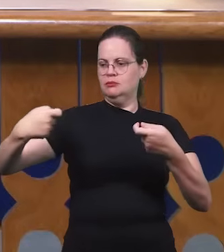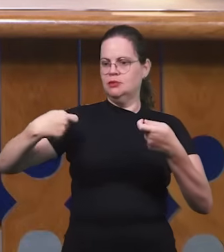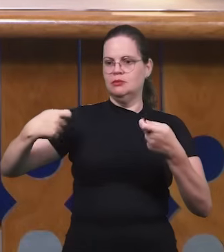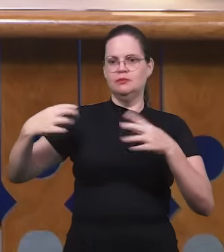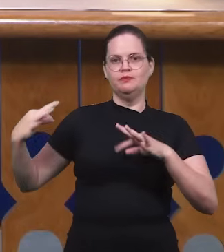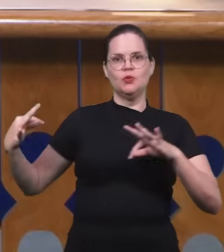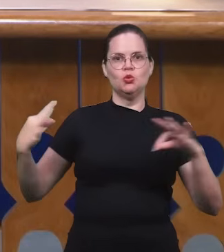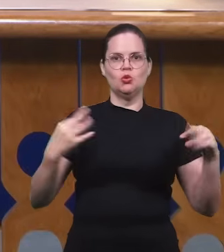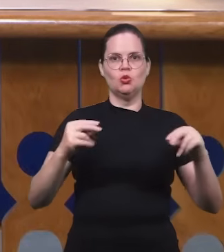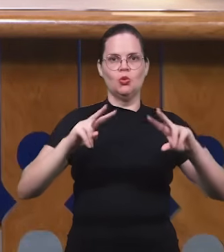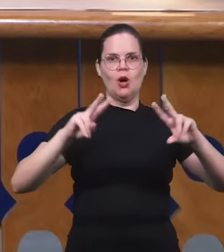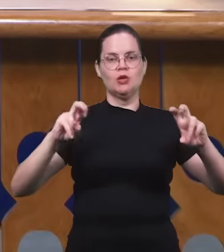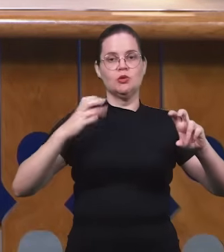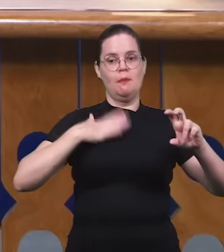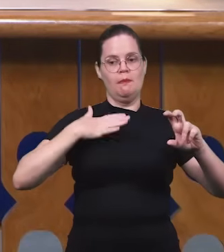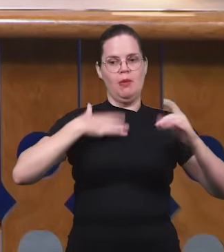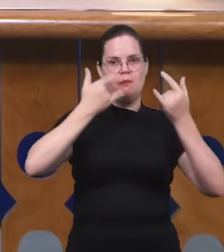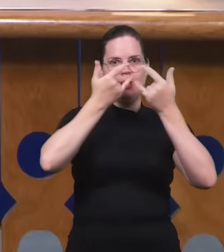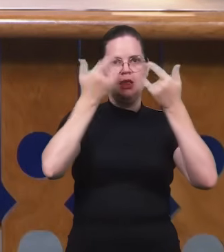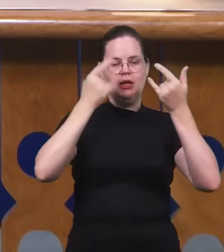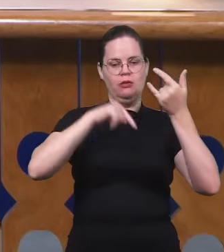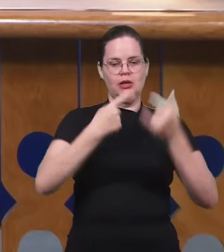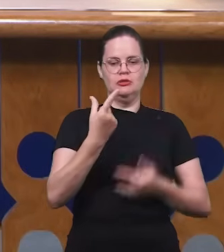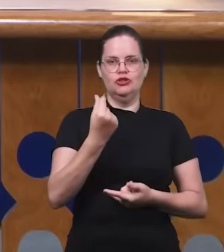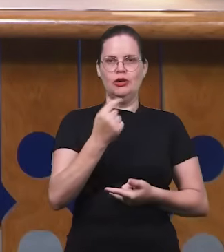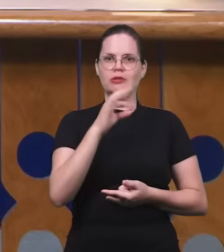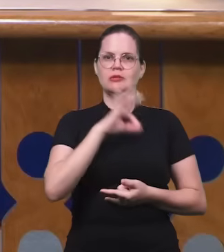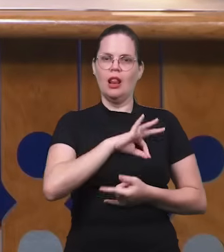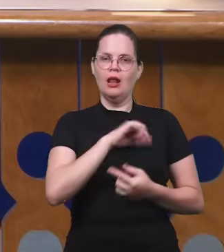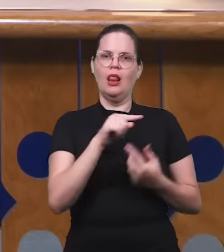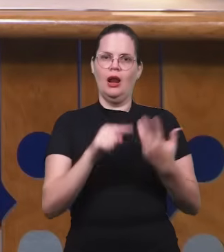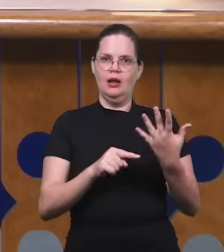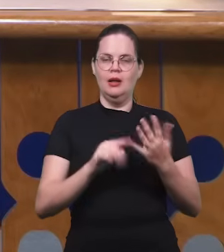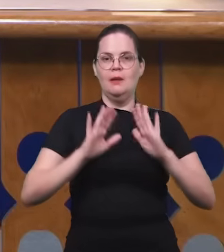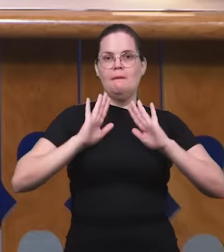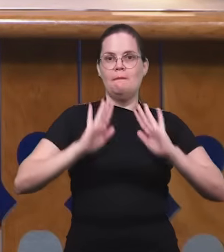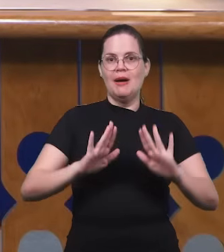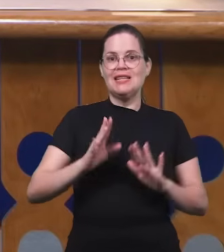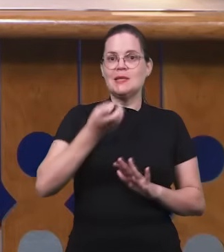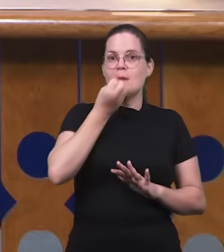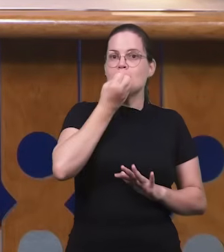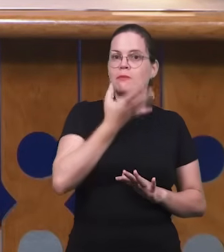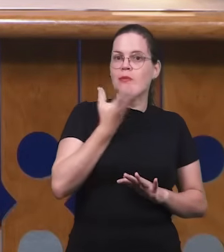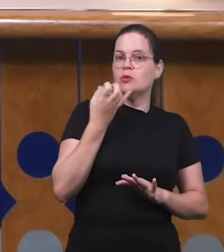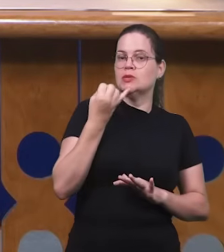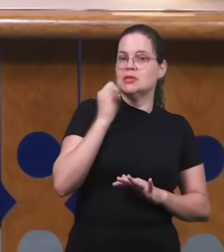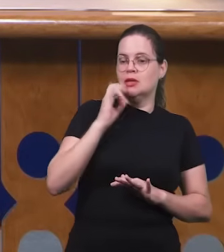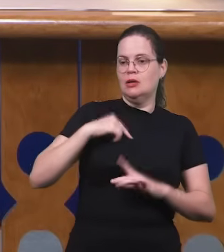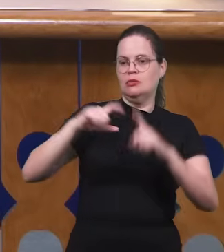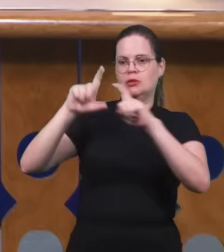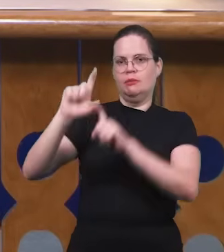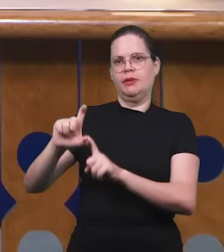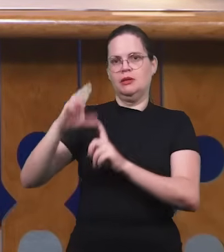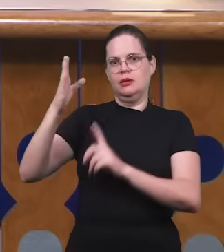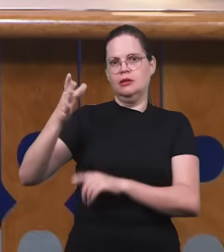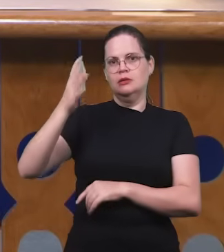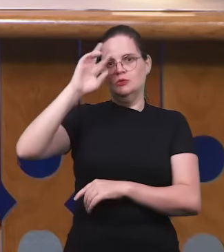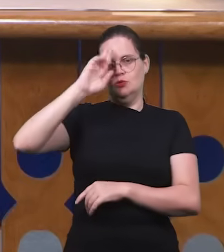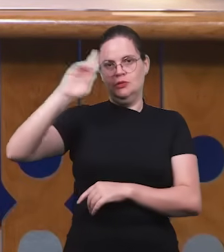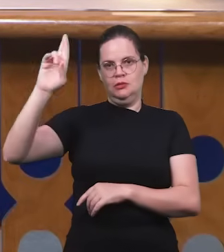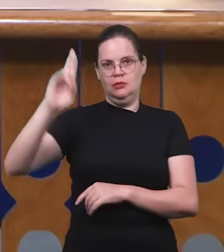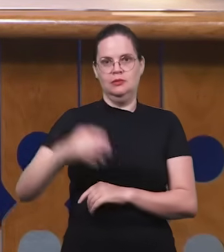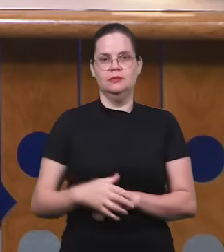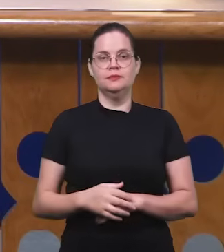nós só é bom se ele estiver governado pelo espiritual. Aliás, eu costumo dizer aos jovens